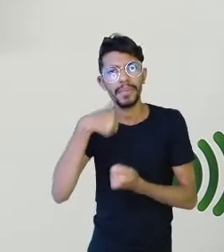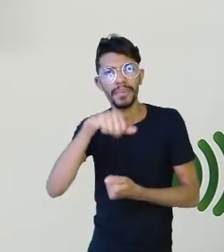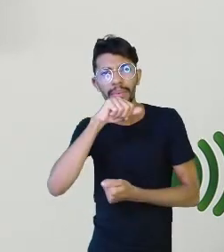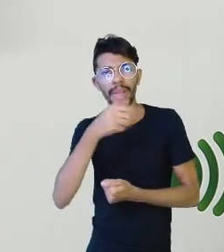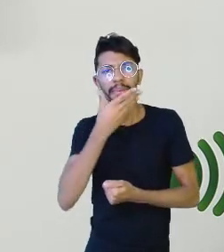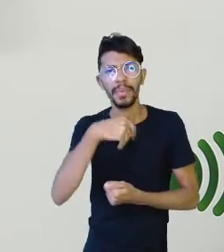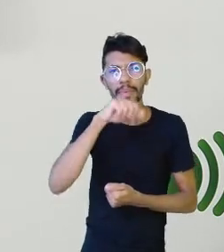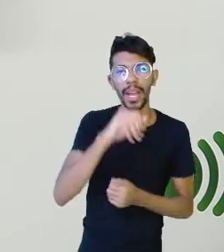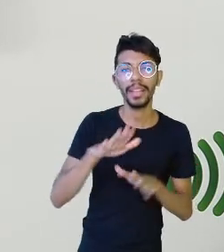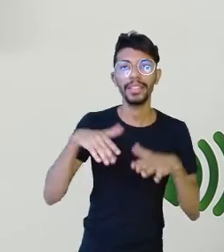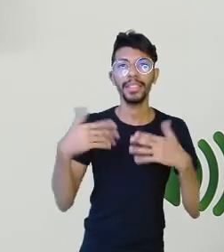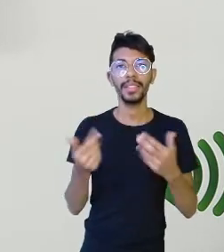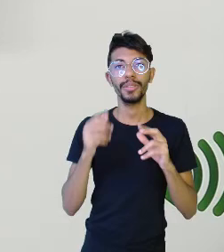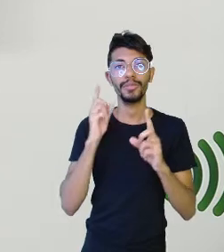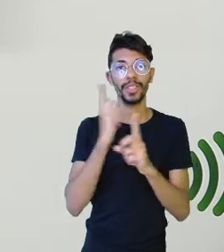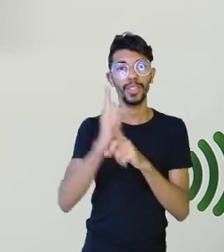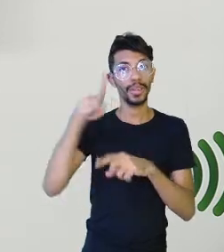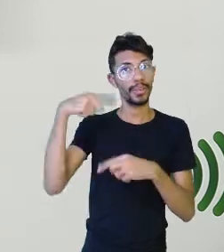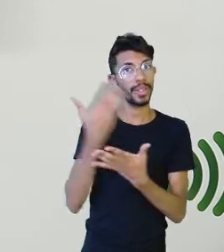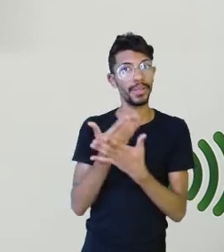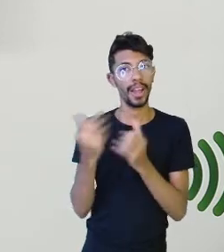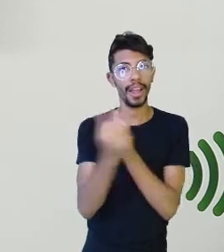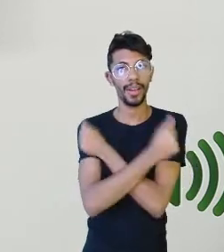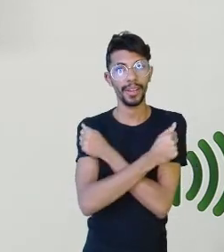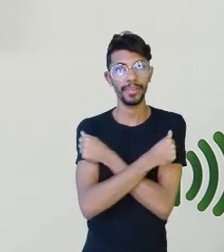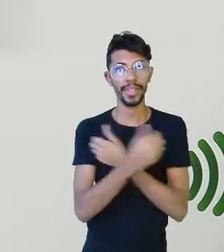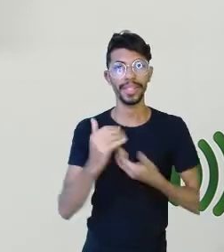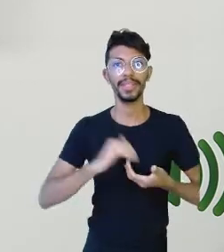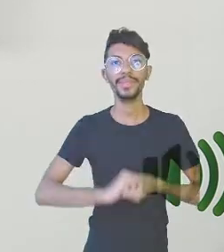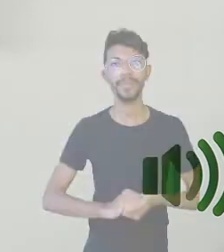na nossa próxima aula. Grande abraço.